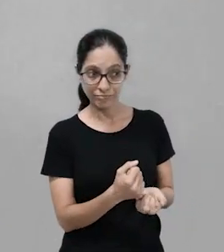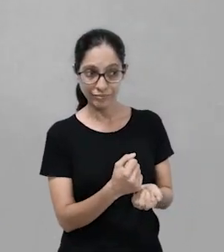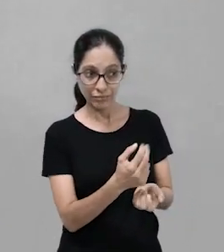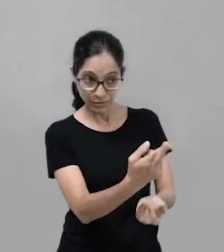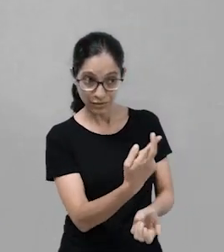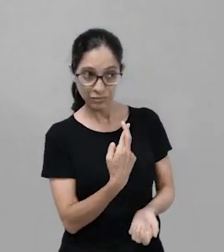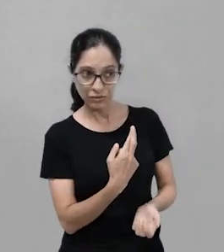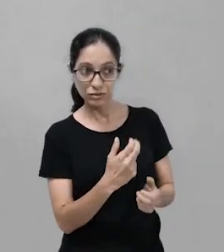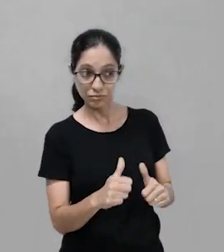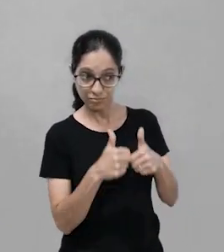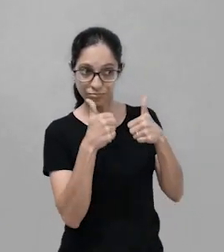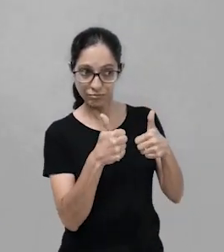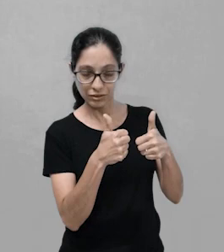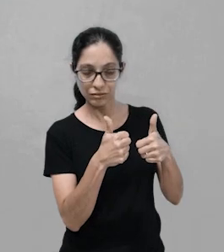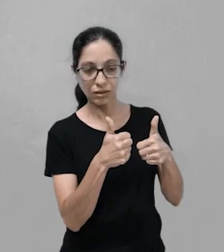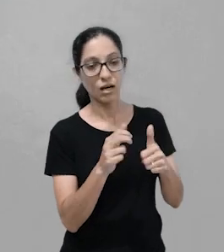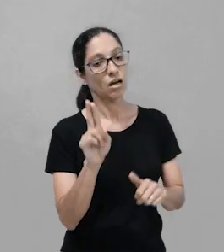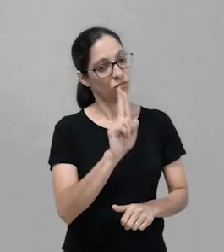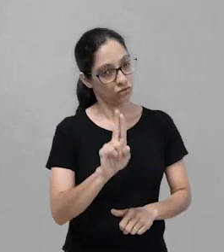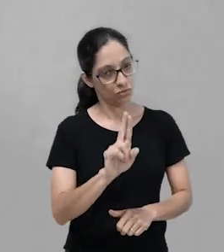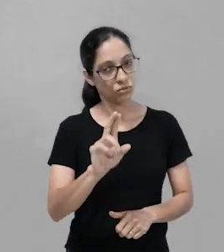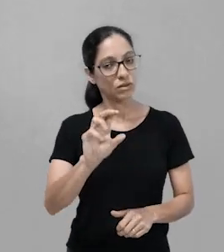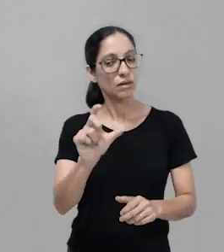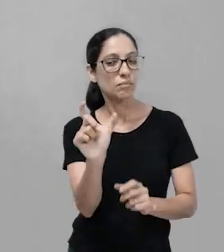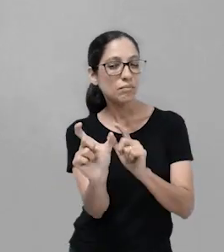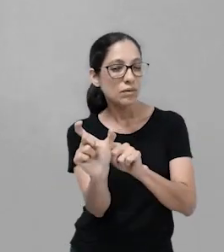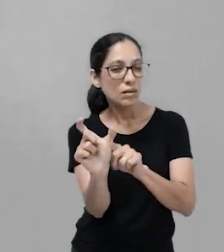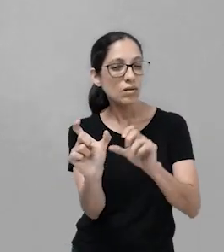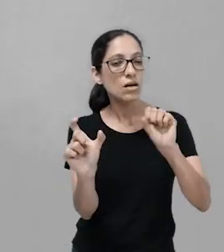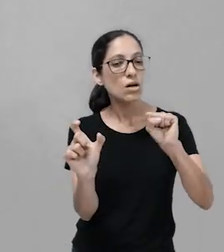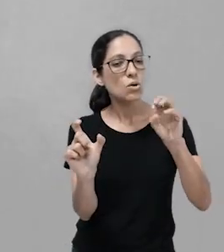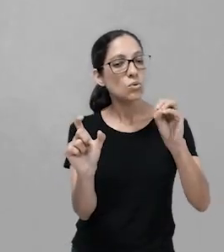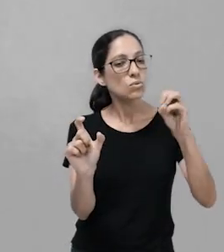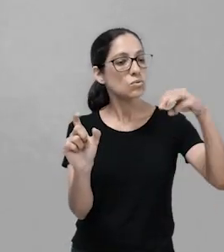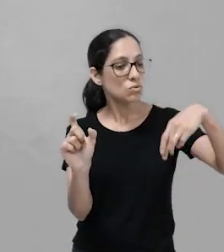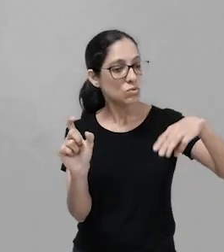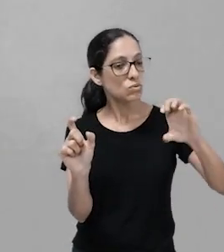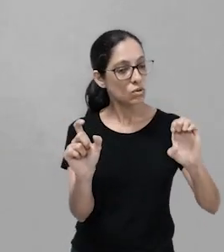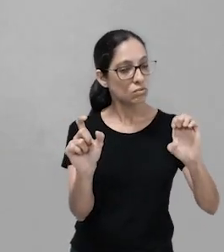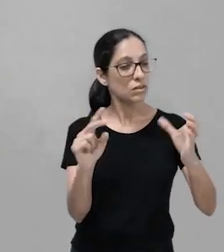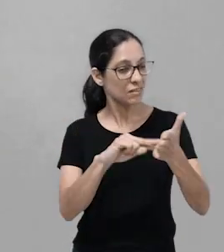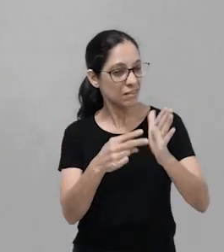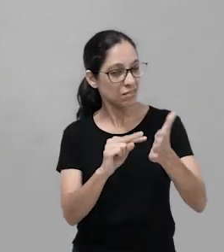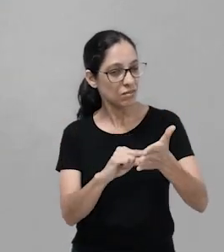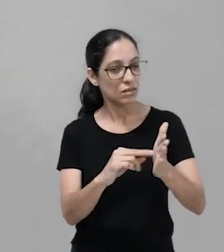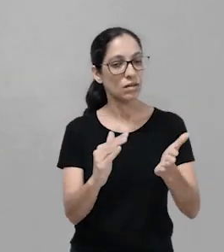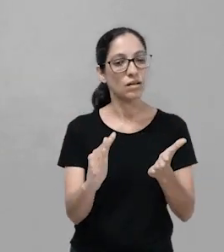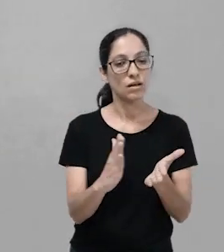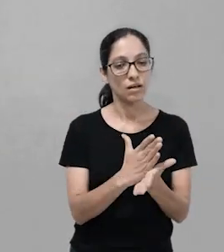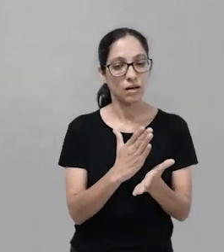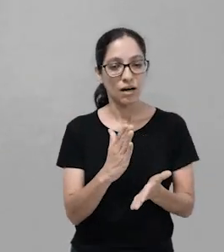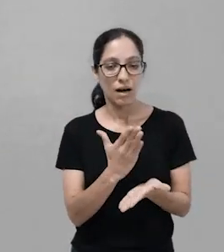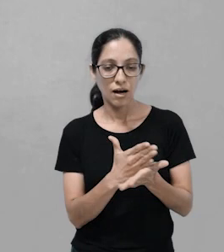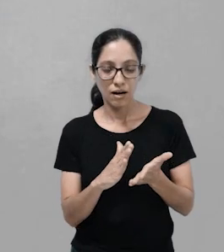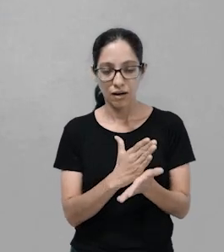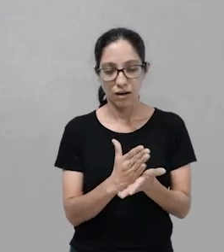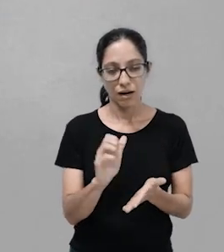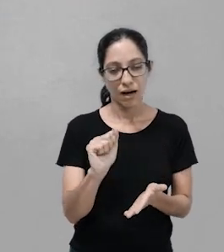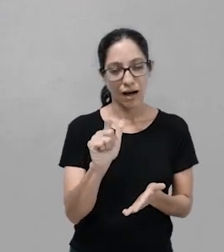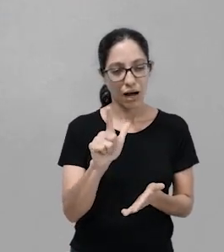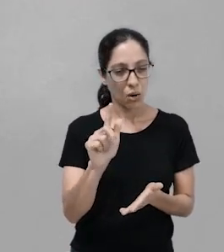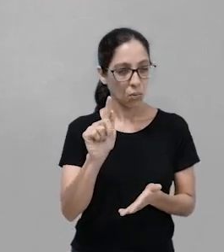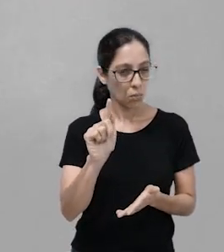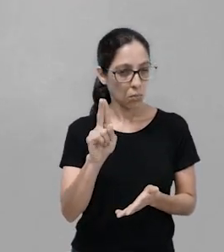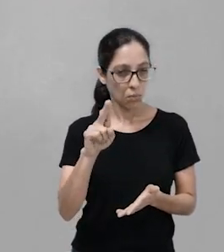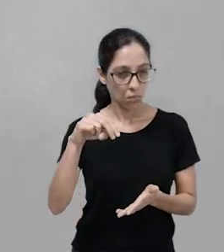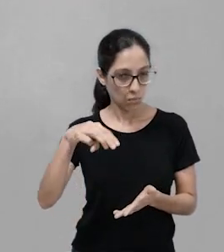uma resposta positiva, aí você usa some. O que significa some? Algum, alguma, alguns ou algumas.